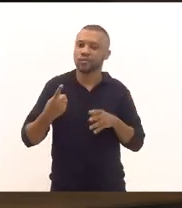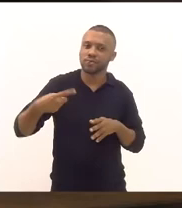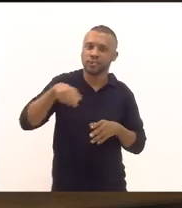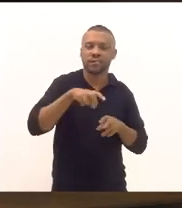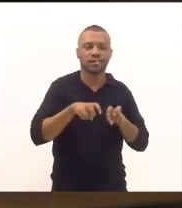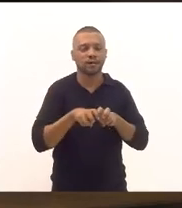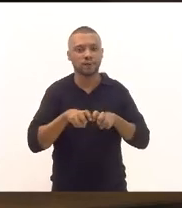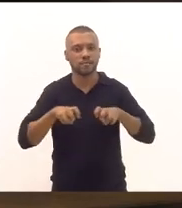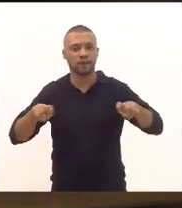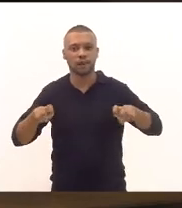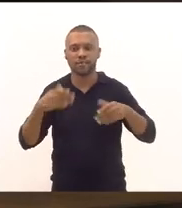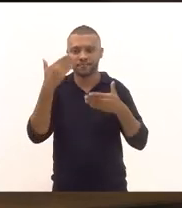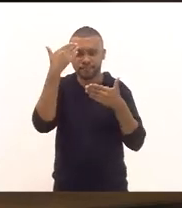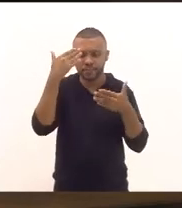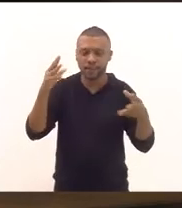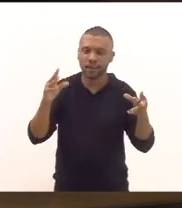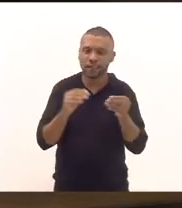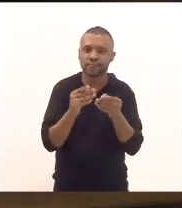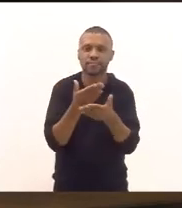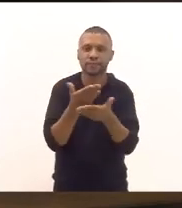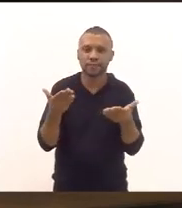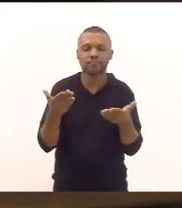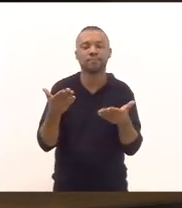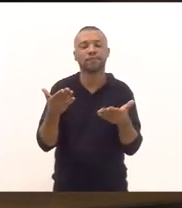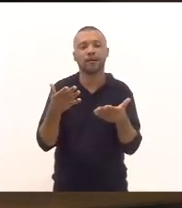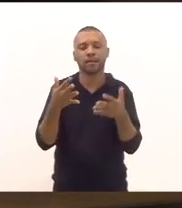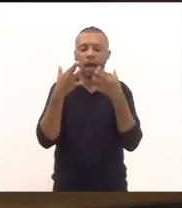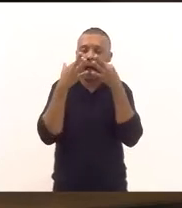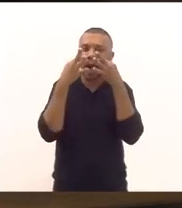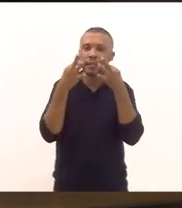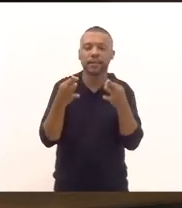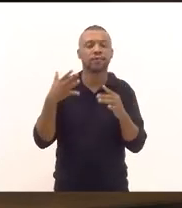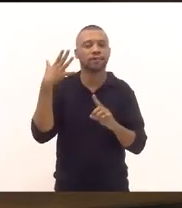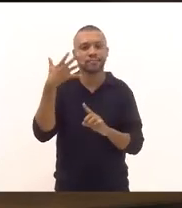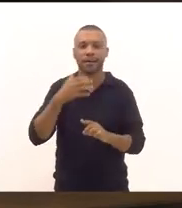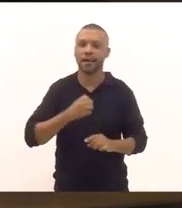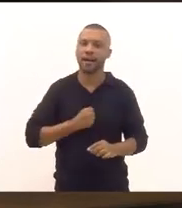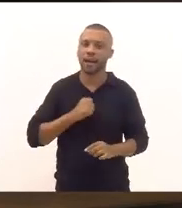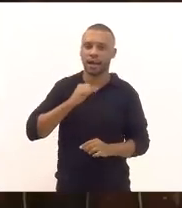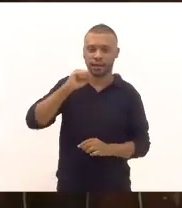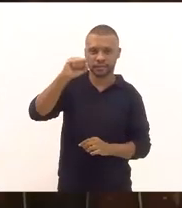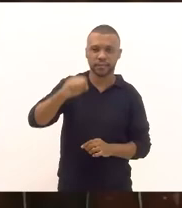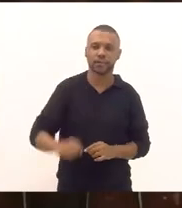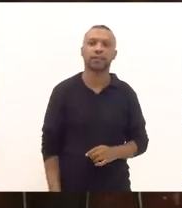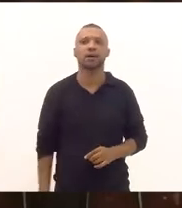vocês dessa mesa e obrigado a ver e pelos ouvidos atentos axé